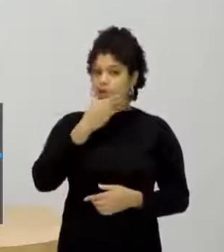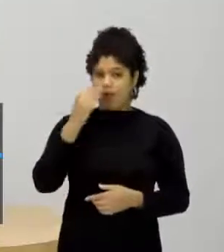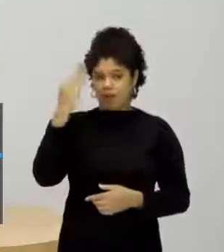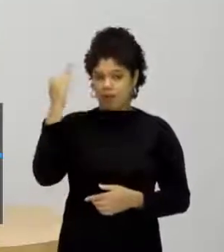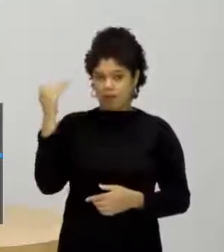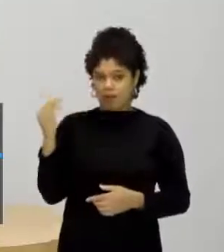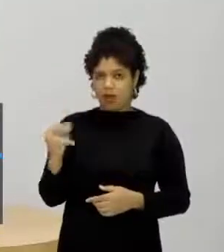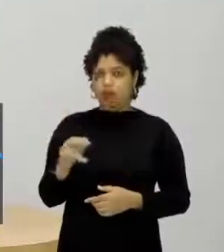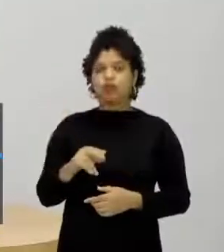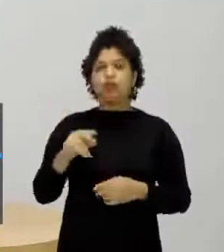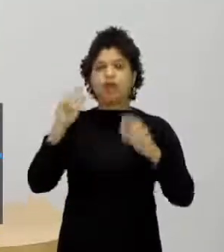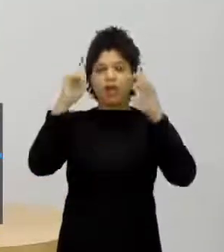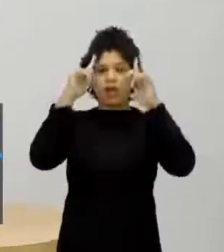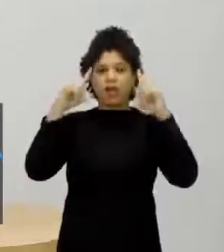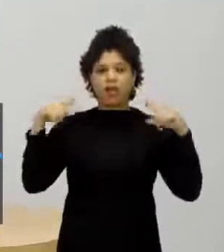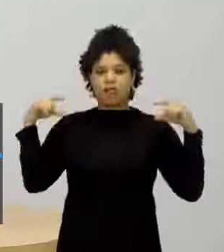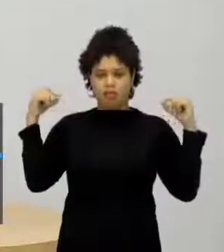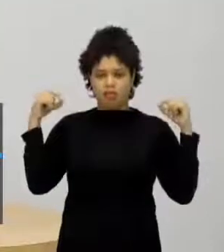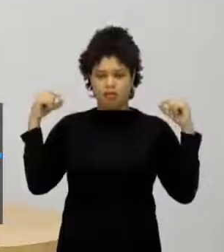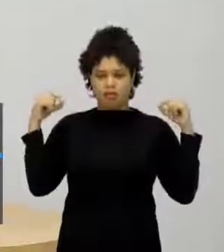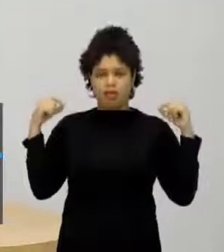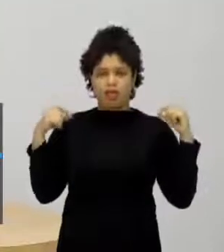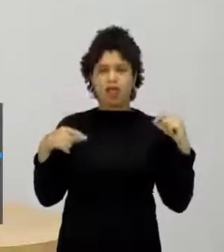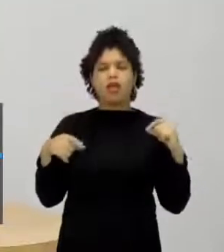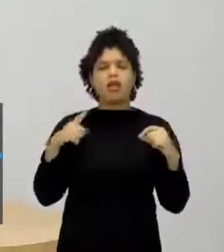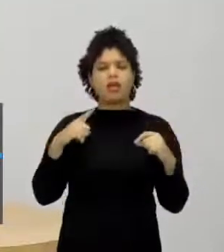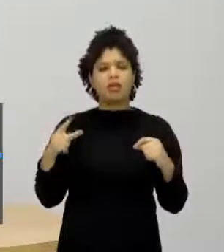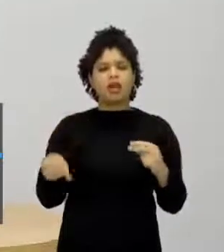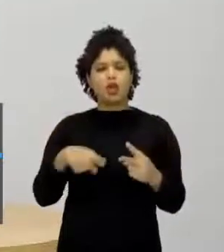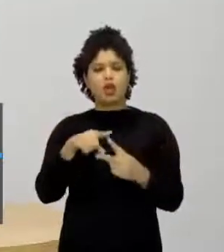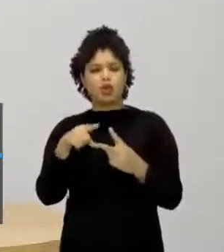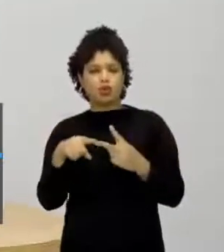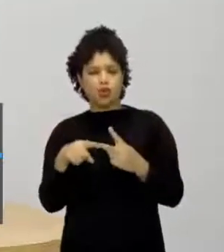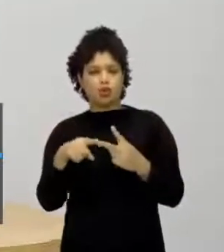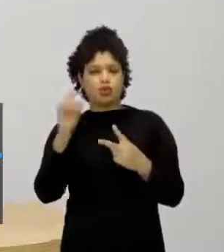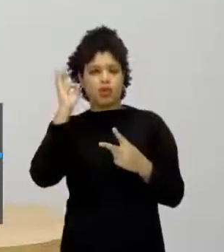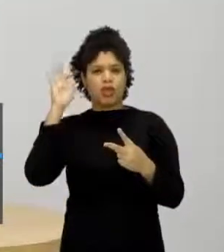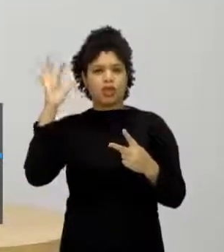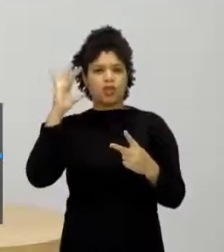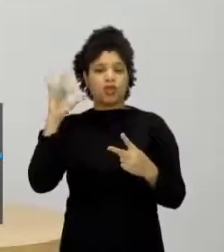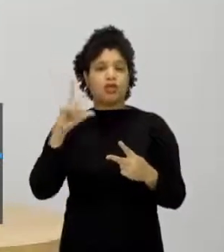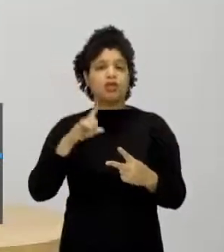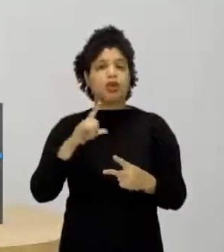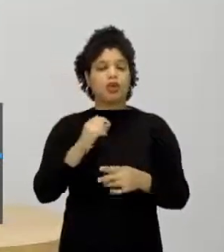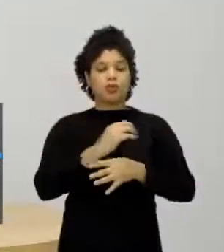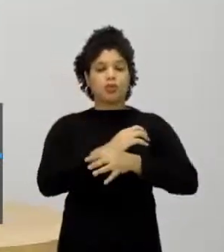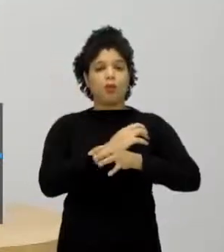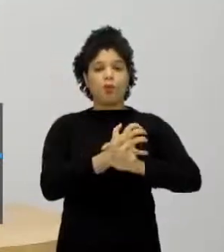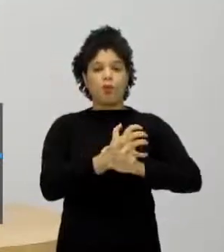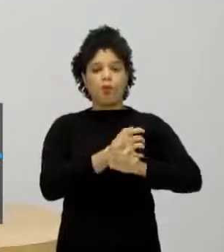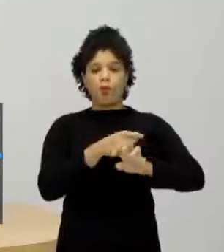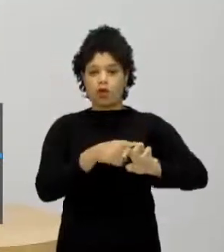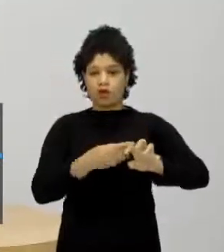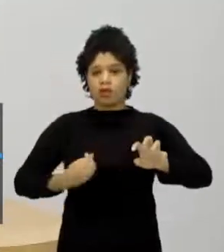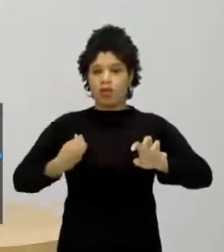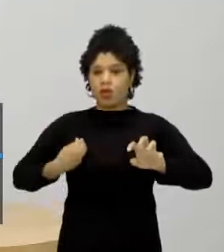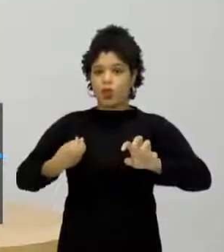a separação entre o fixismo e o Lamarck foi justamente o surgimento de fósseis em